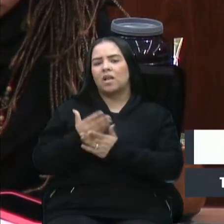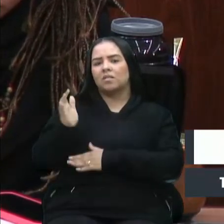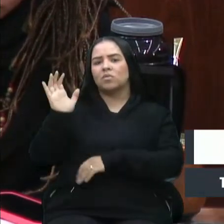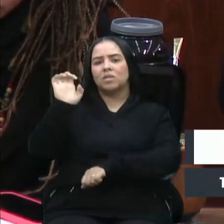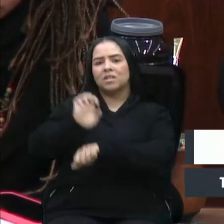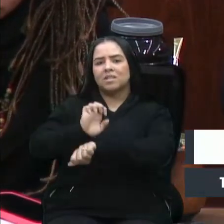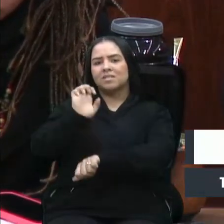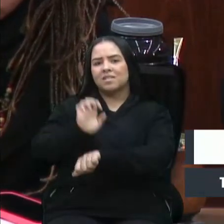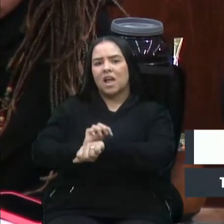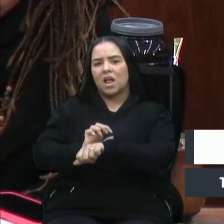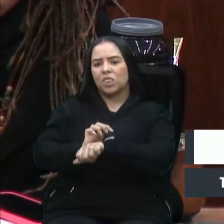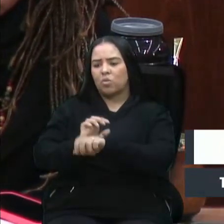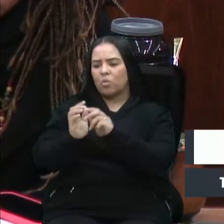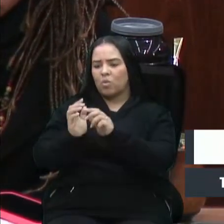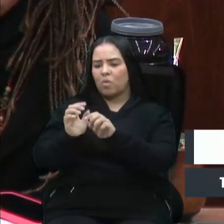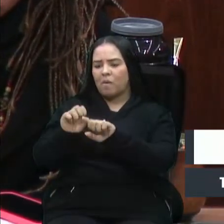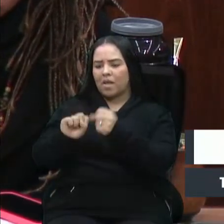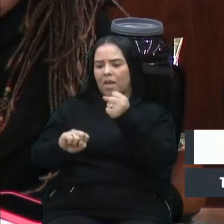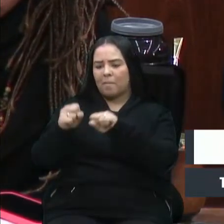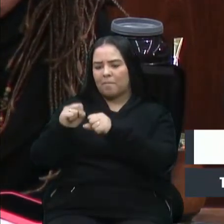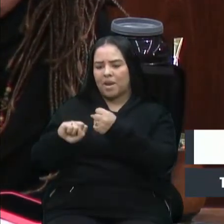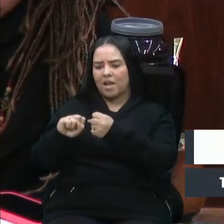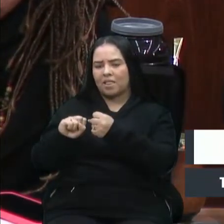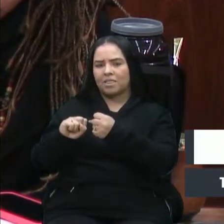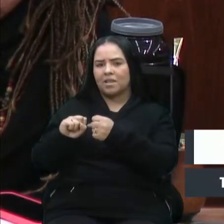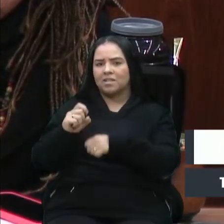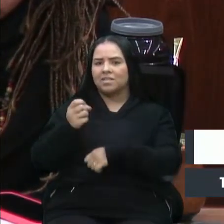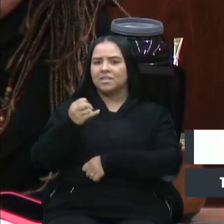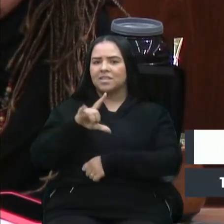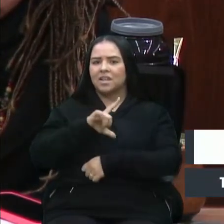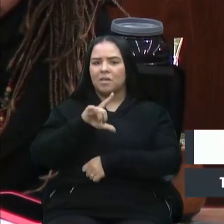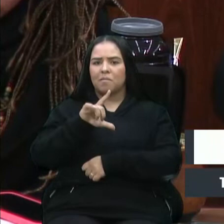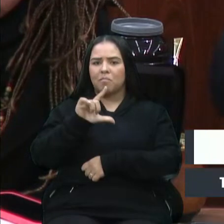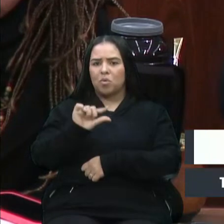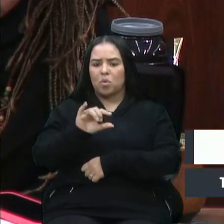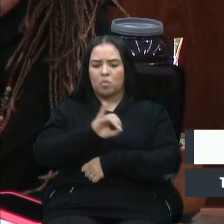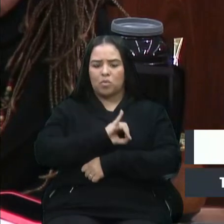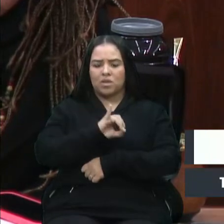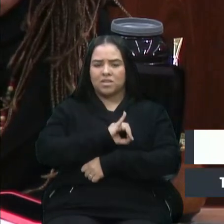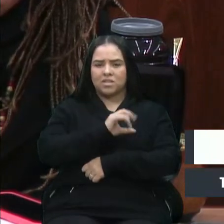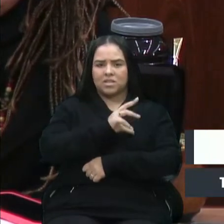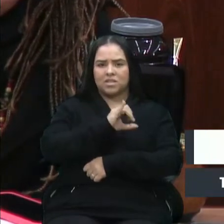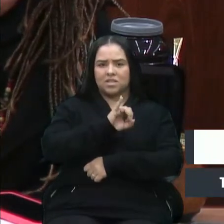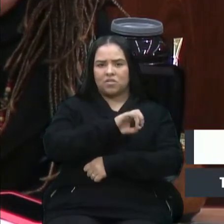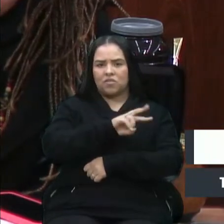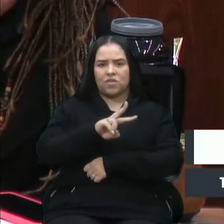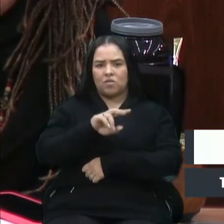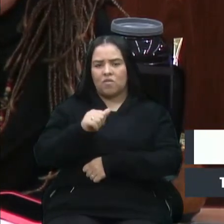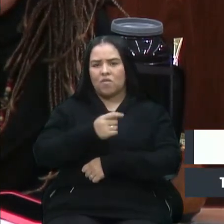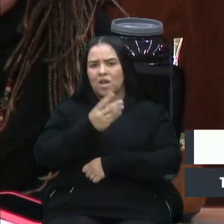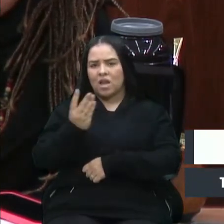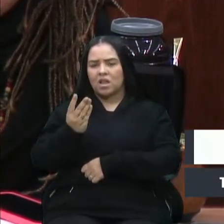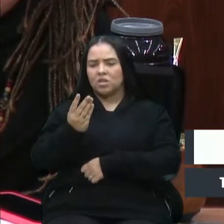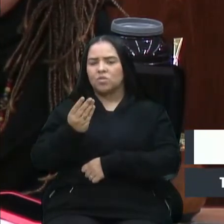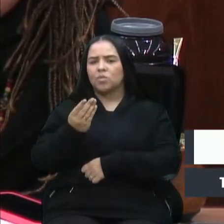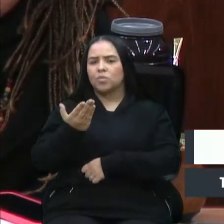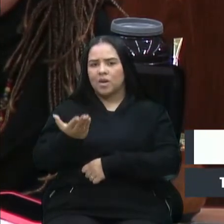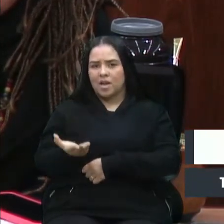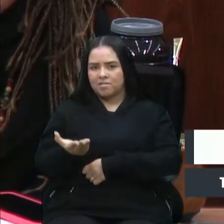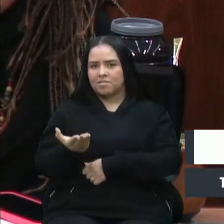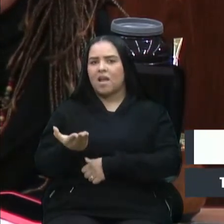aos pedaços se tem pouco brigadiano se tem pouco policial civil etc etc com essa